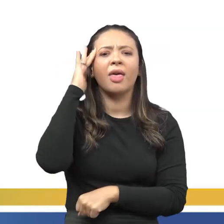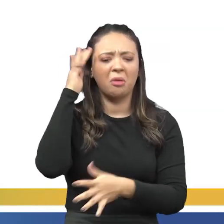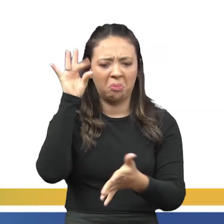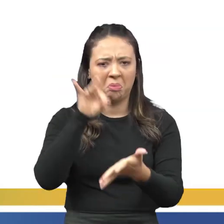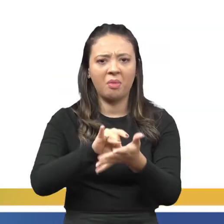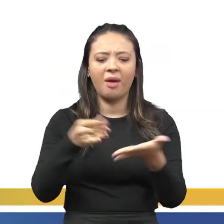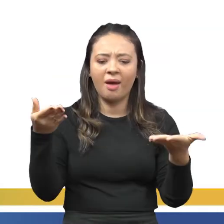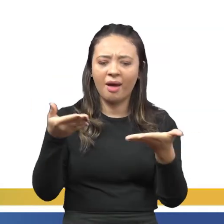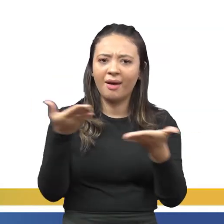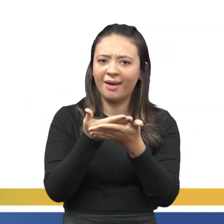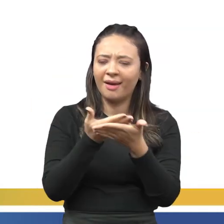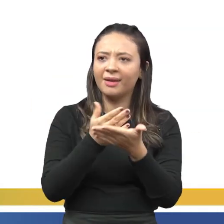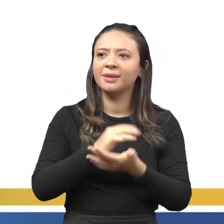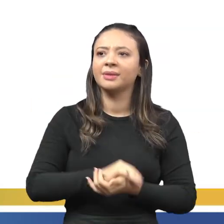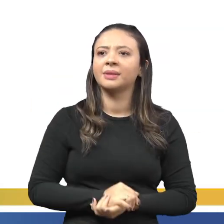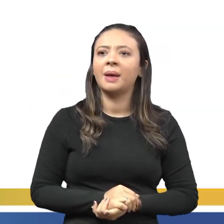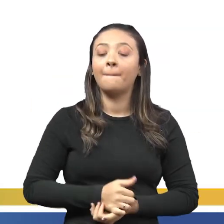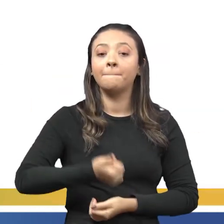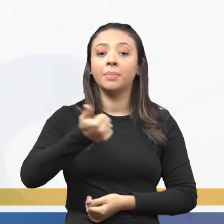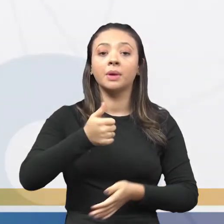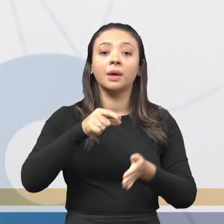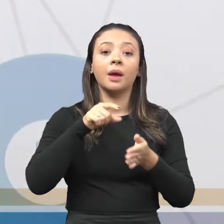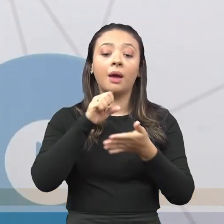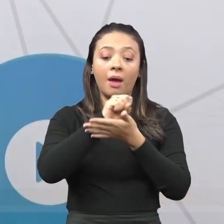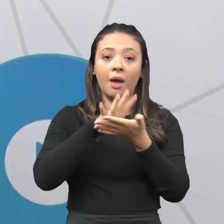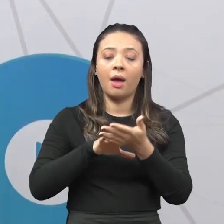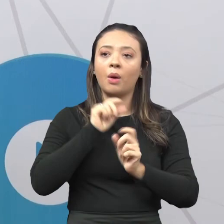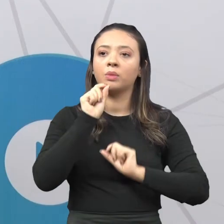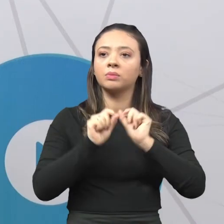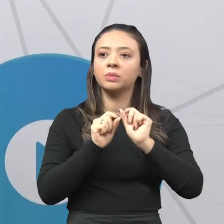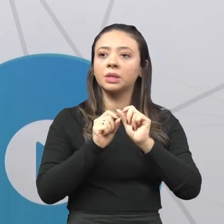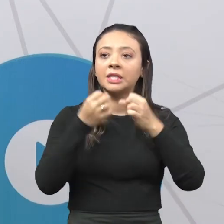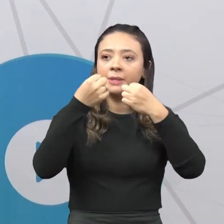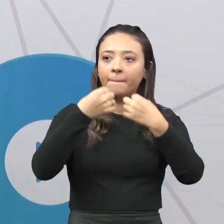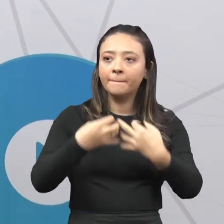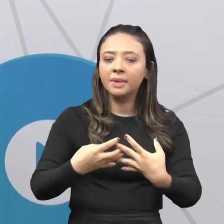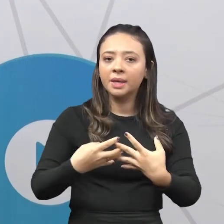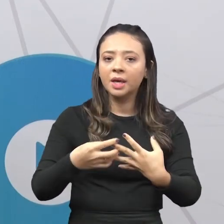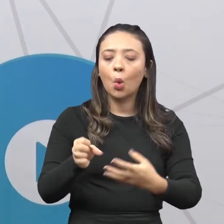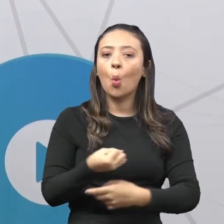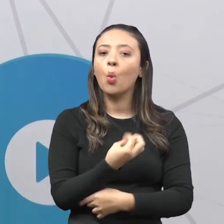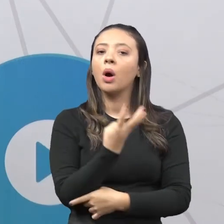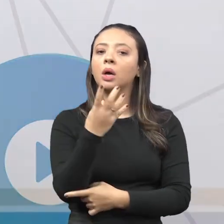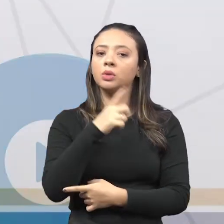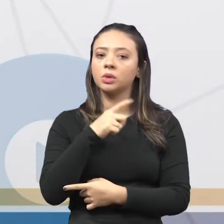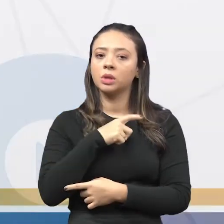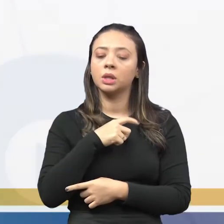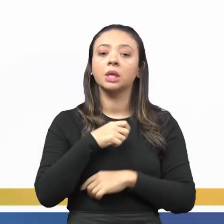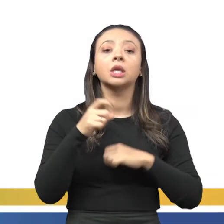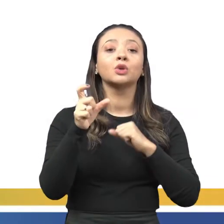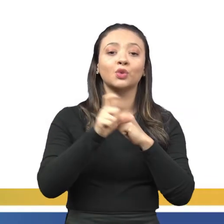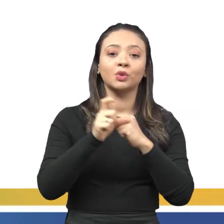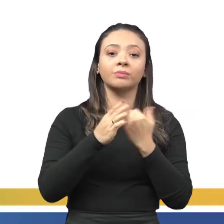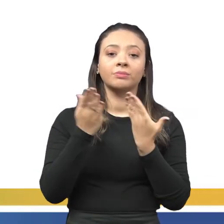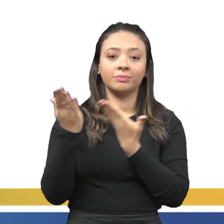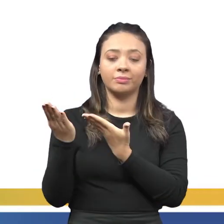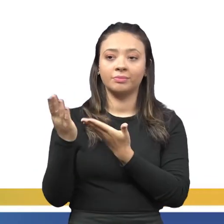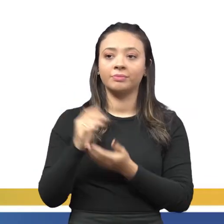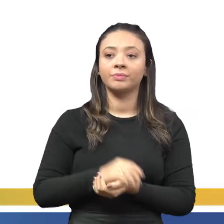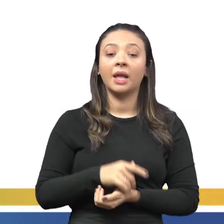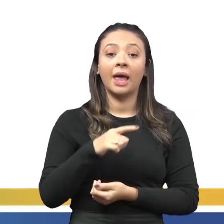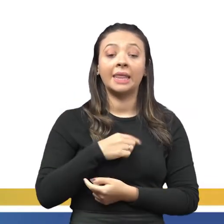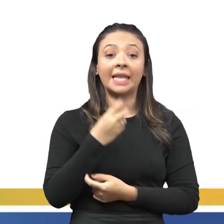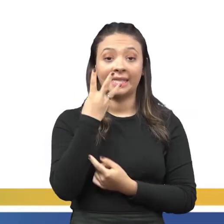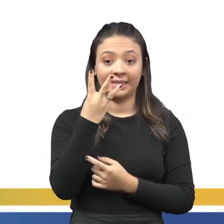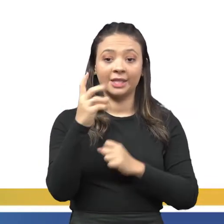gente praticar e ver se vocês realmente compreenderam a nossa aula de hoje. A primeira atividade diz assim: descreva as